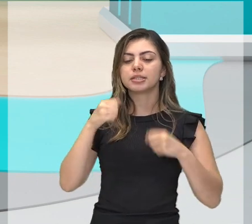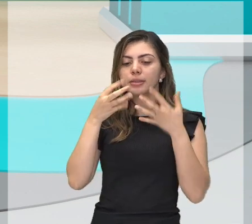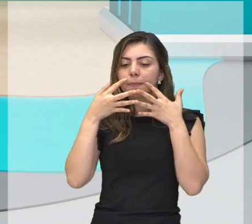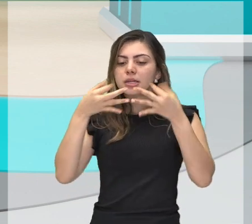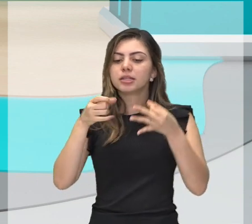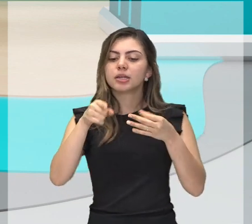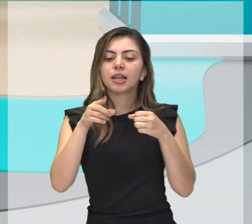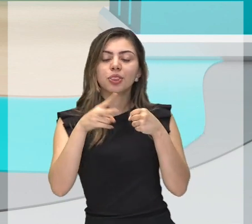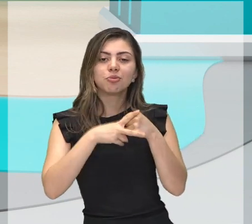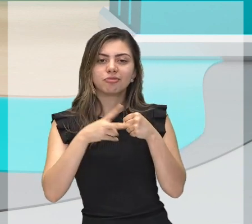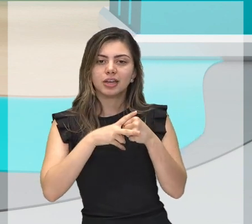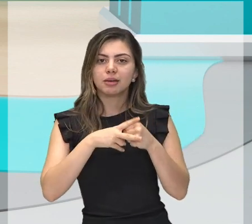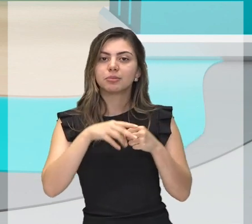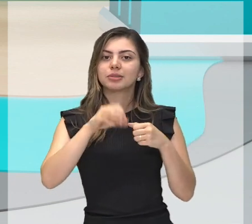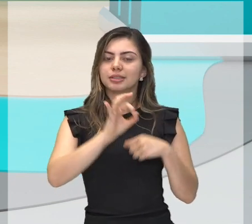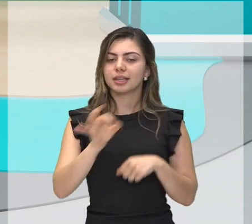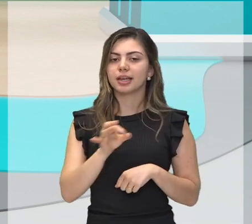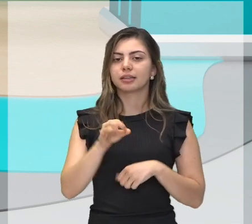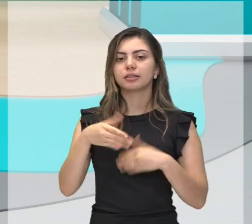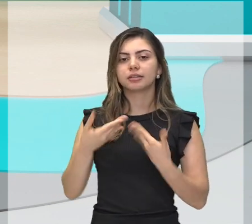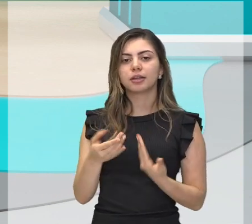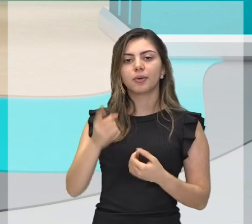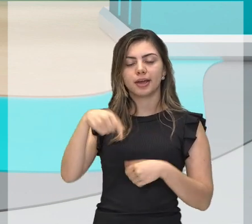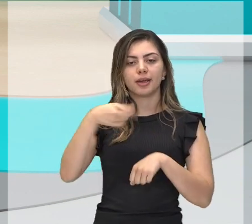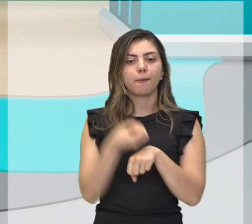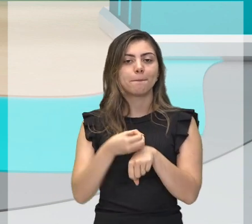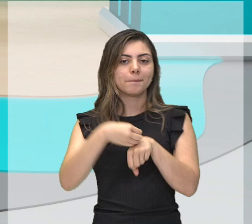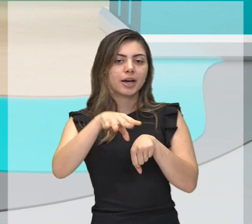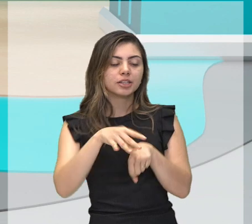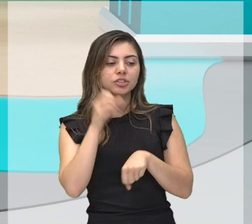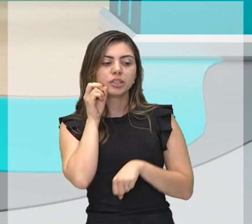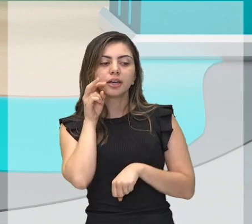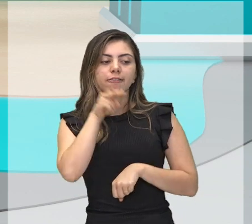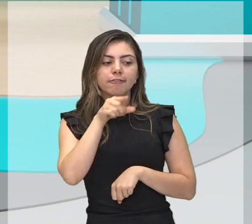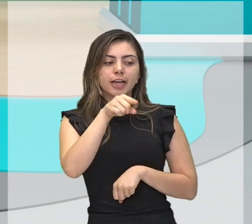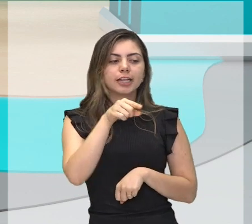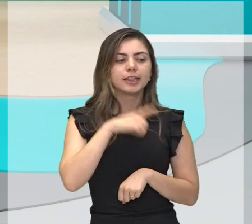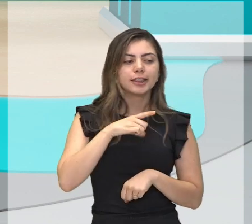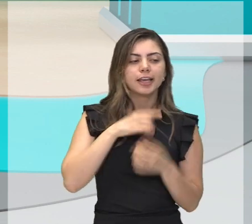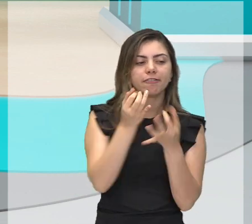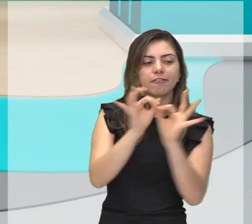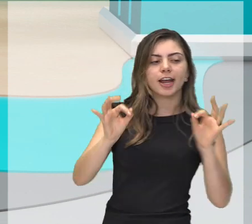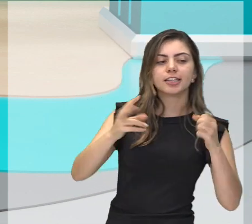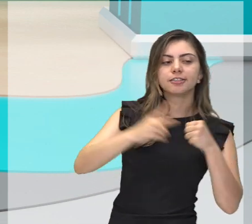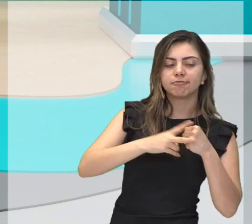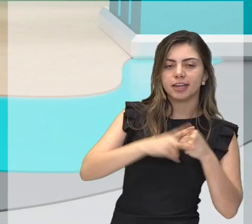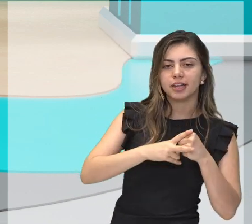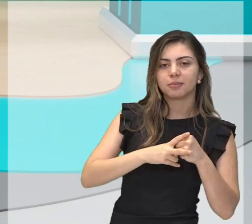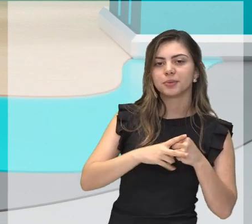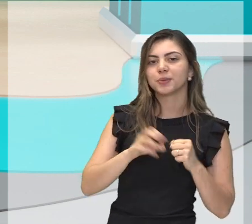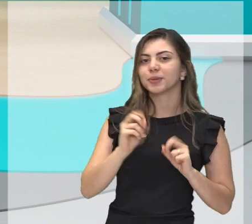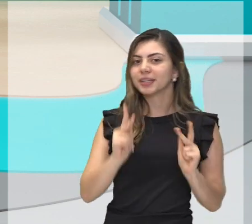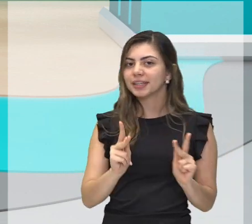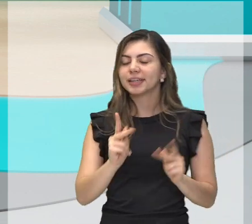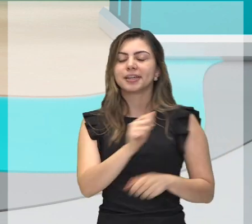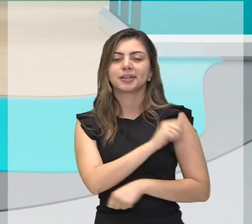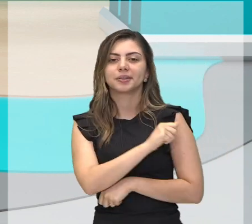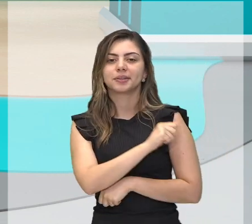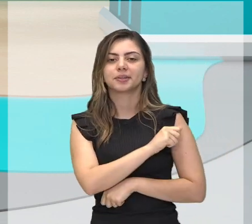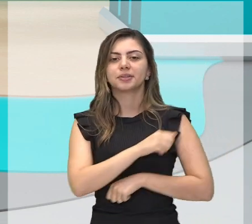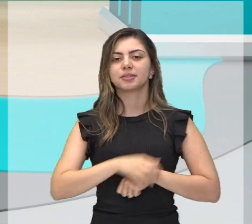O segredo, turmas, é olhar para o verbo. Pois bem, 8º